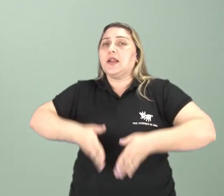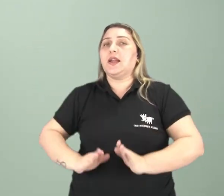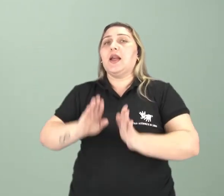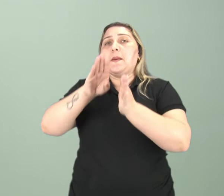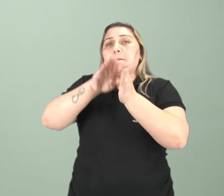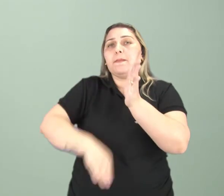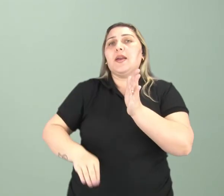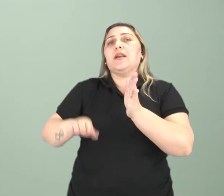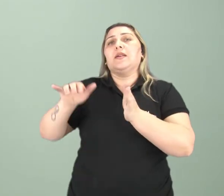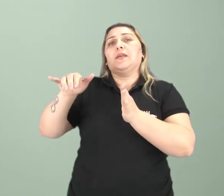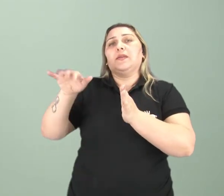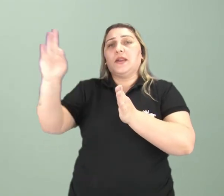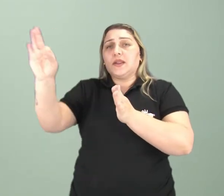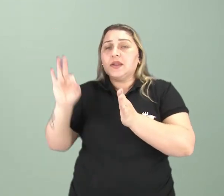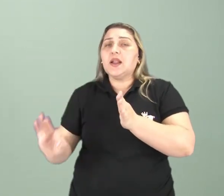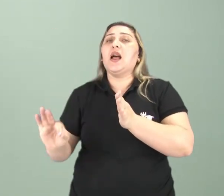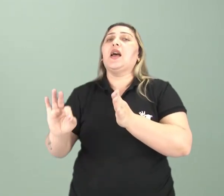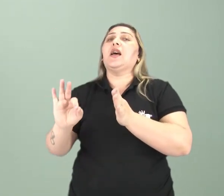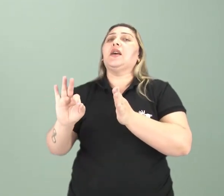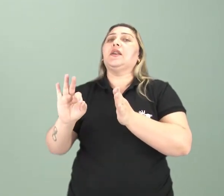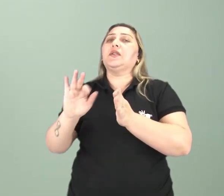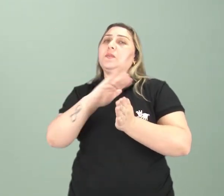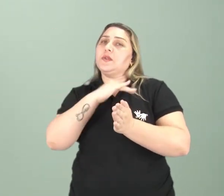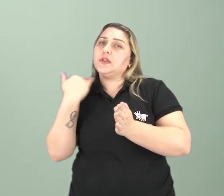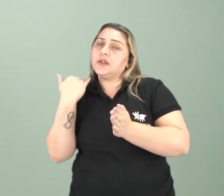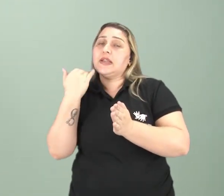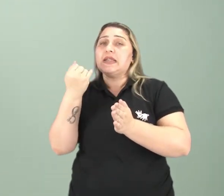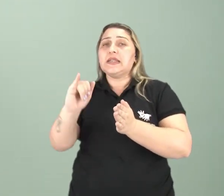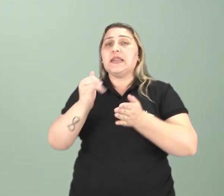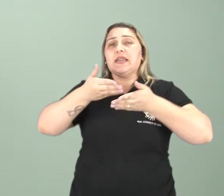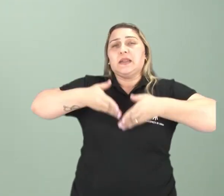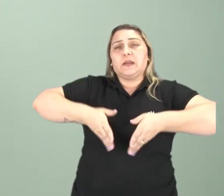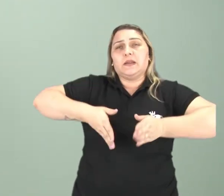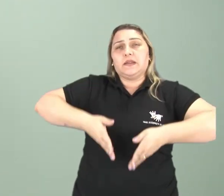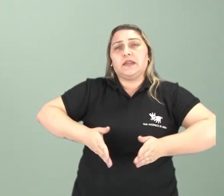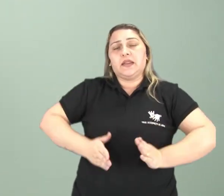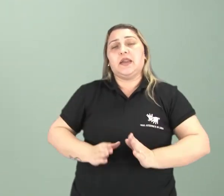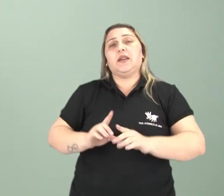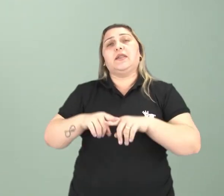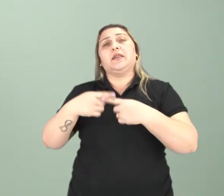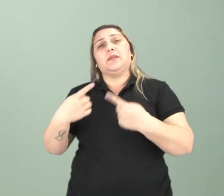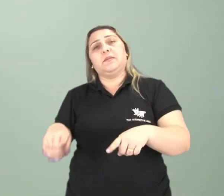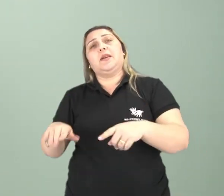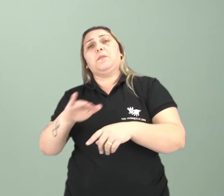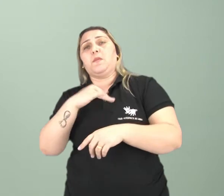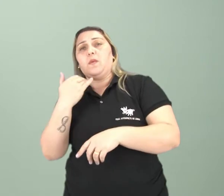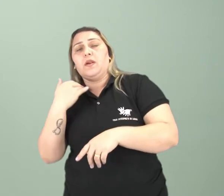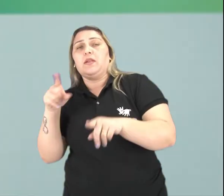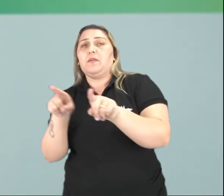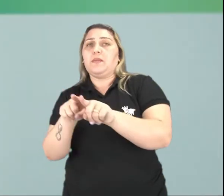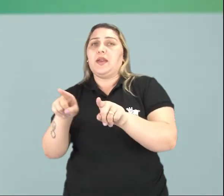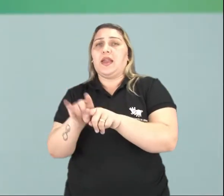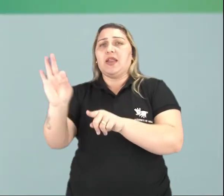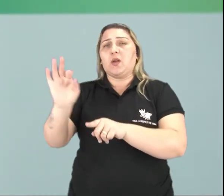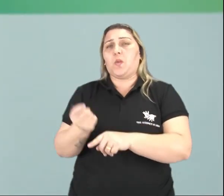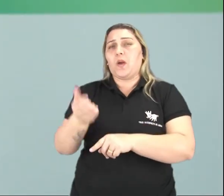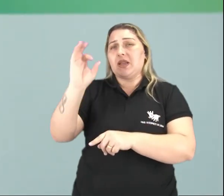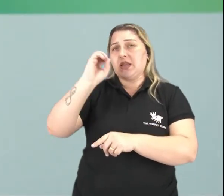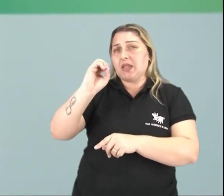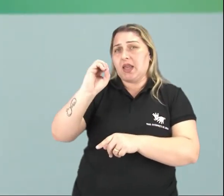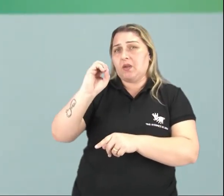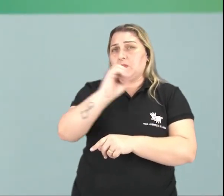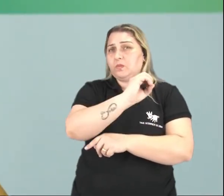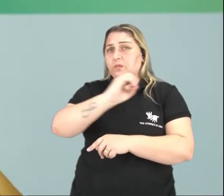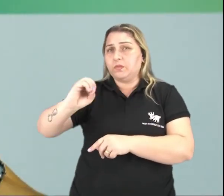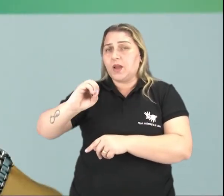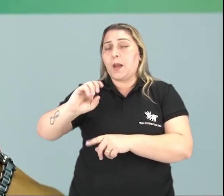Então, se nasceram muitas pessoas, mas também morreram muitas pessoas, a taxa de crescimento ali, ela é quase zero ou quase